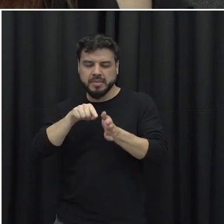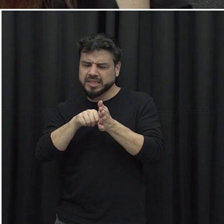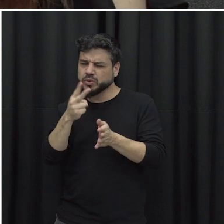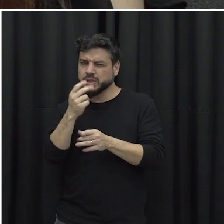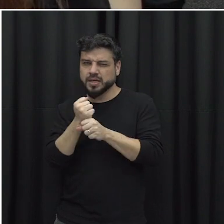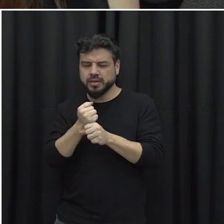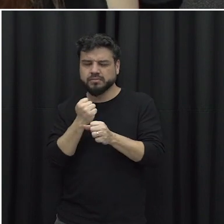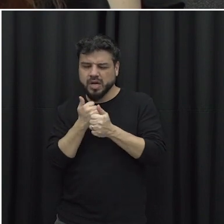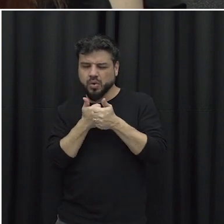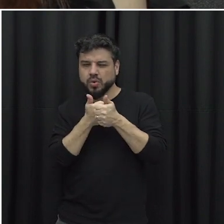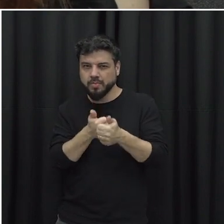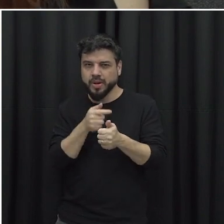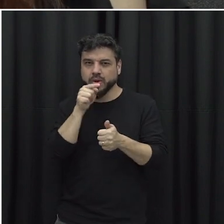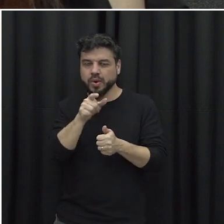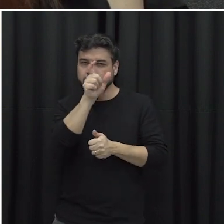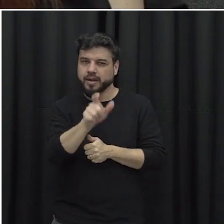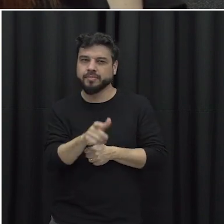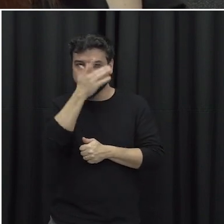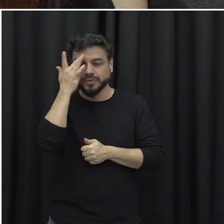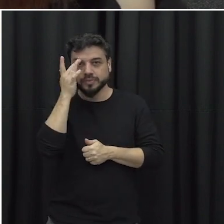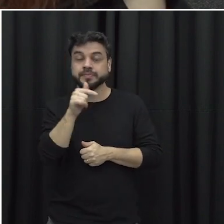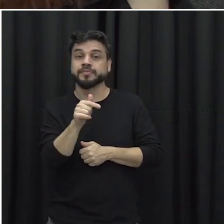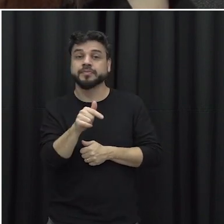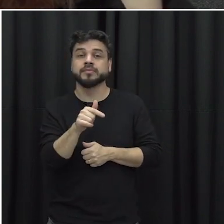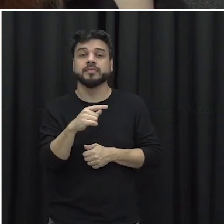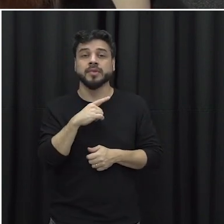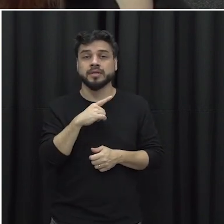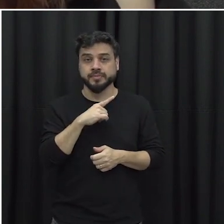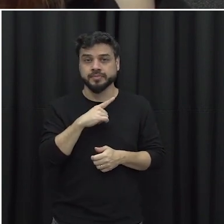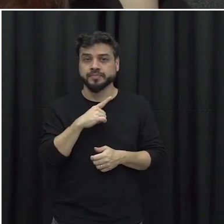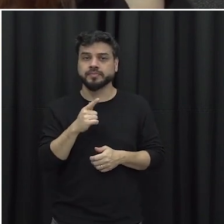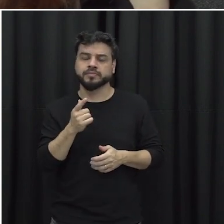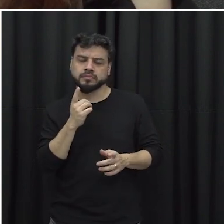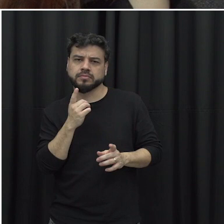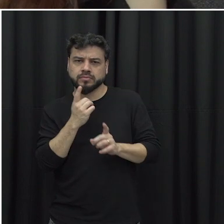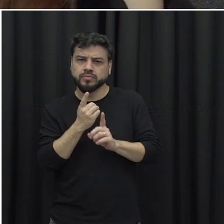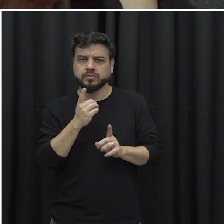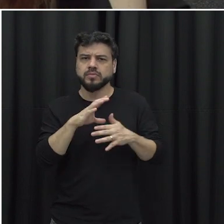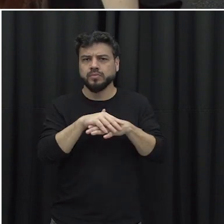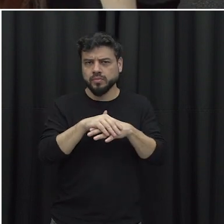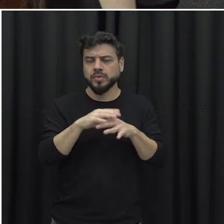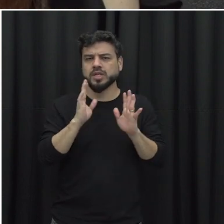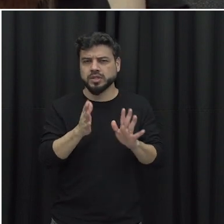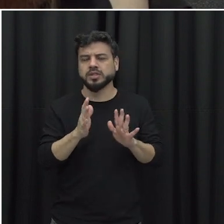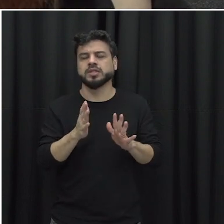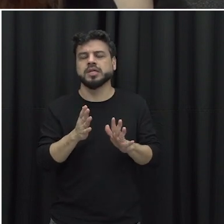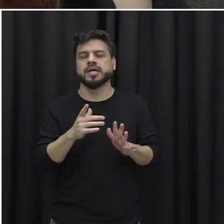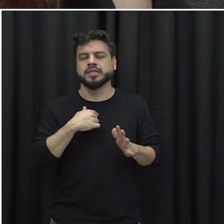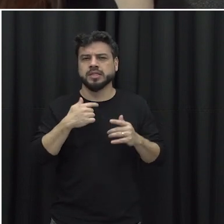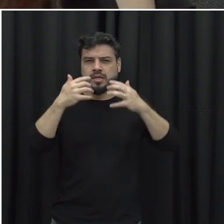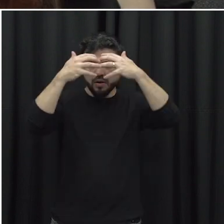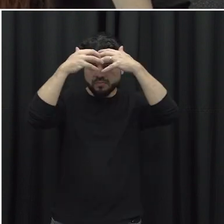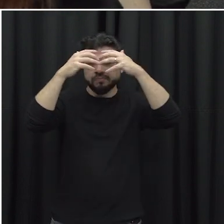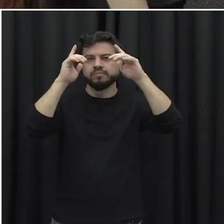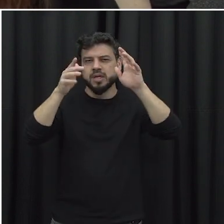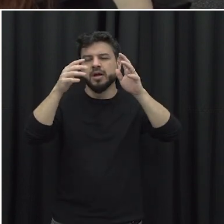desse paciente, que a princípio ele tinha um diagnóstico da doença de Alzheimer, já estava com um comprometimento cognitivo